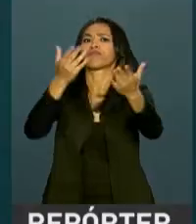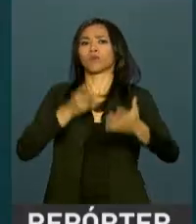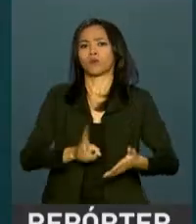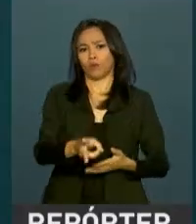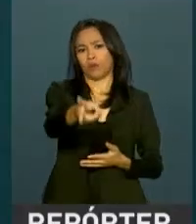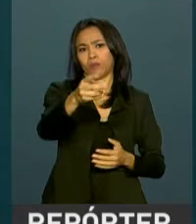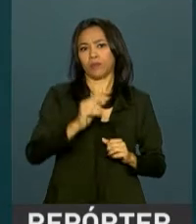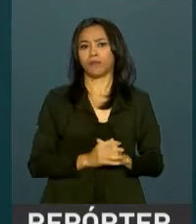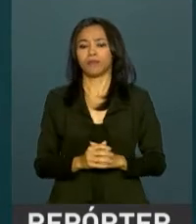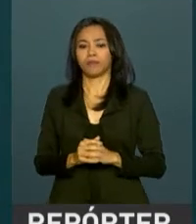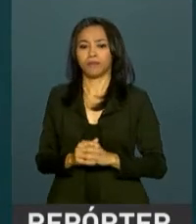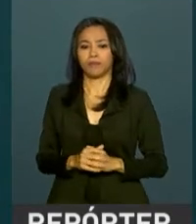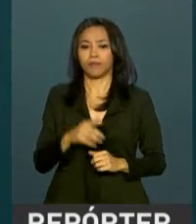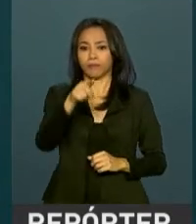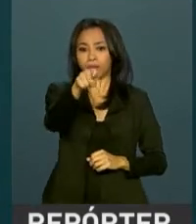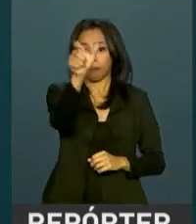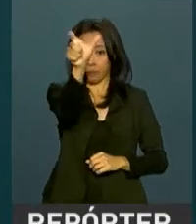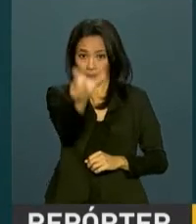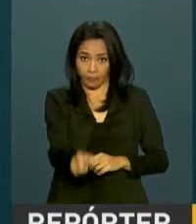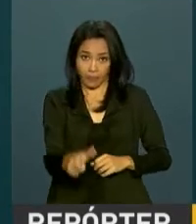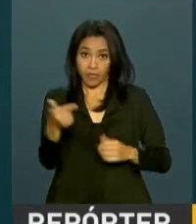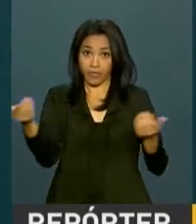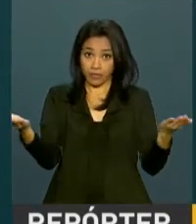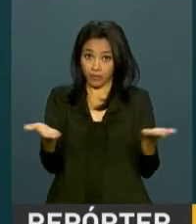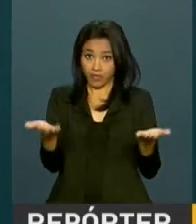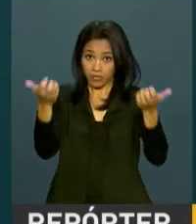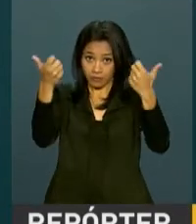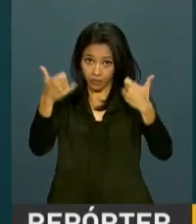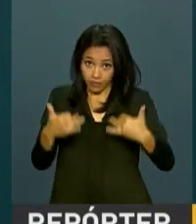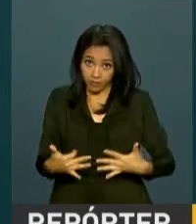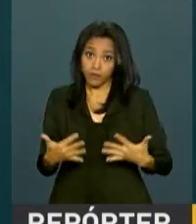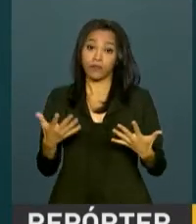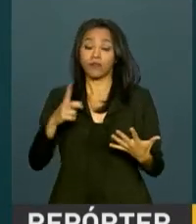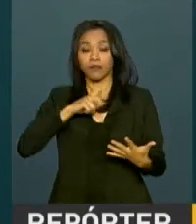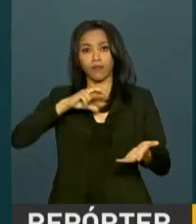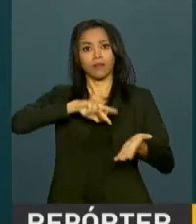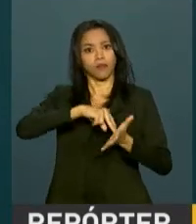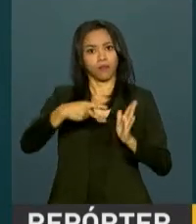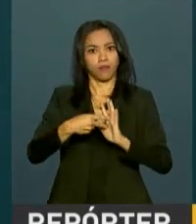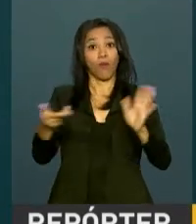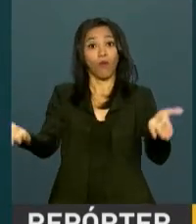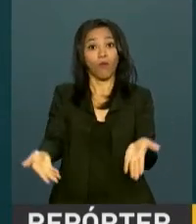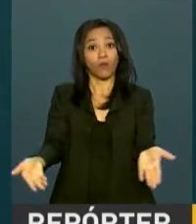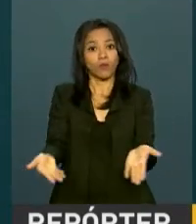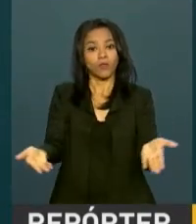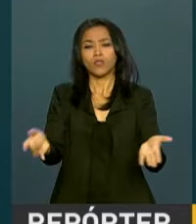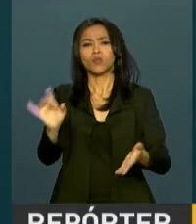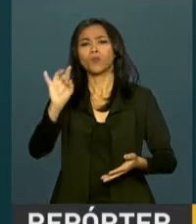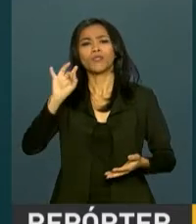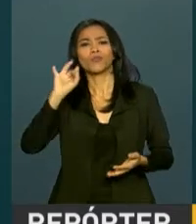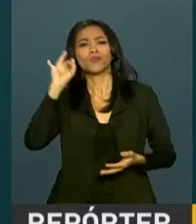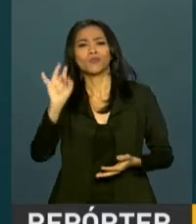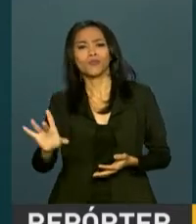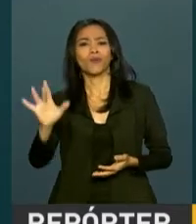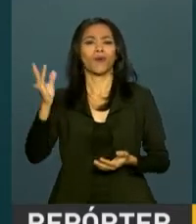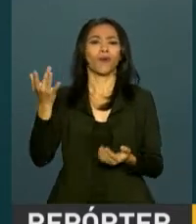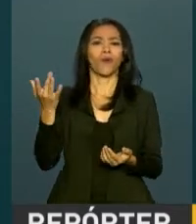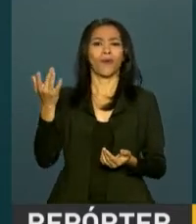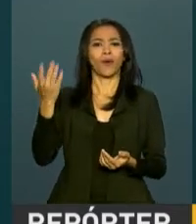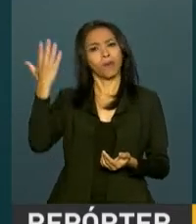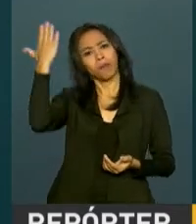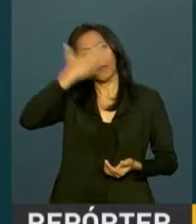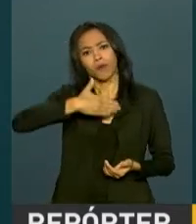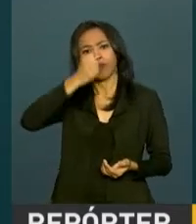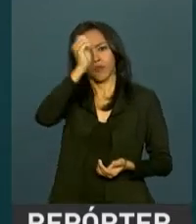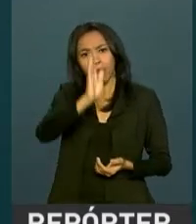o dia de hoje tem esse significado também é um e não é só a afirmação do brasil como